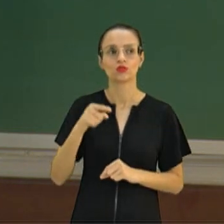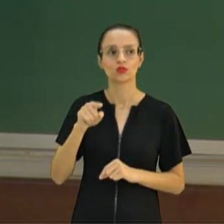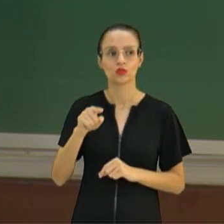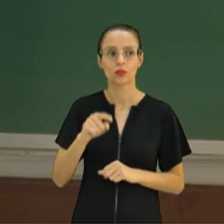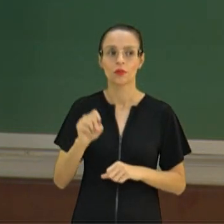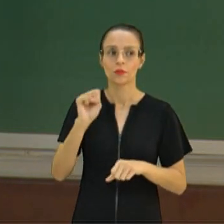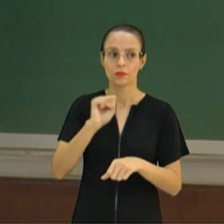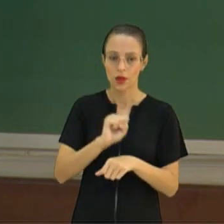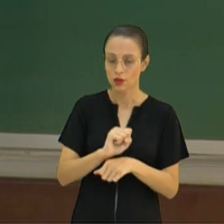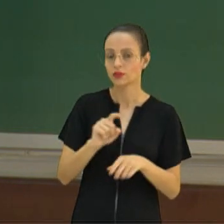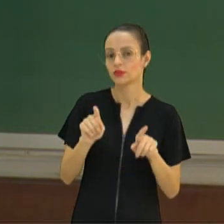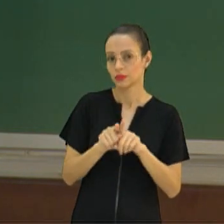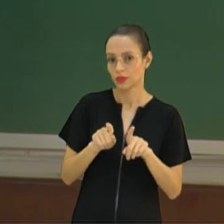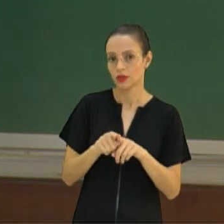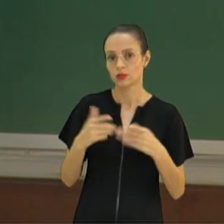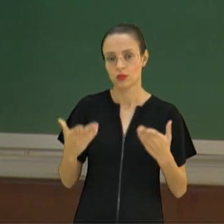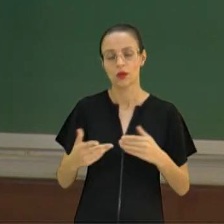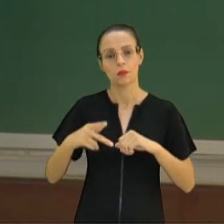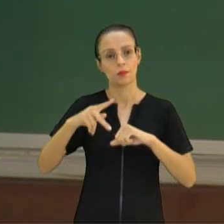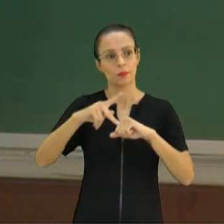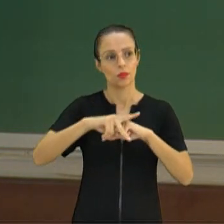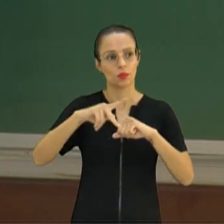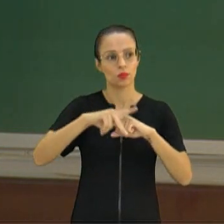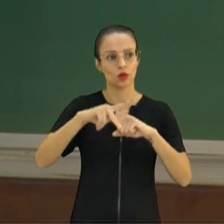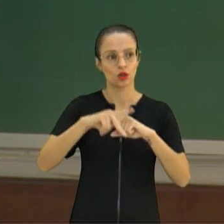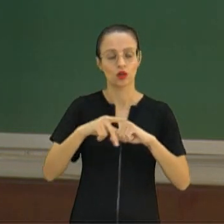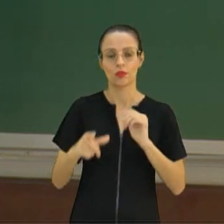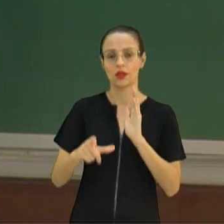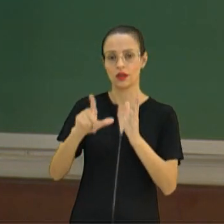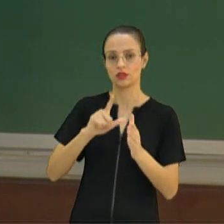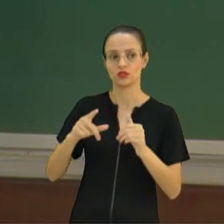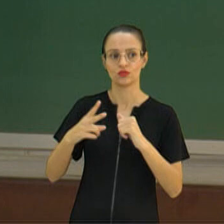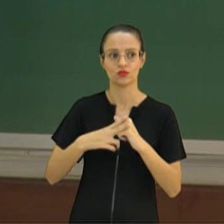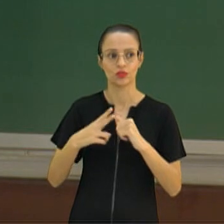da pausa também, né, do pronome antes do verbo.